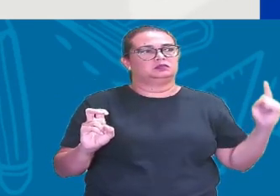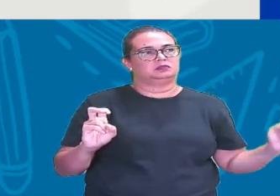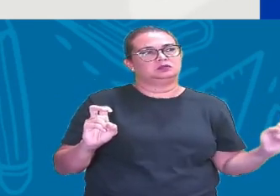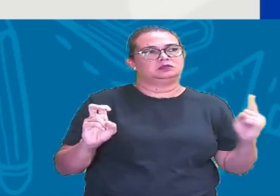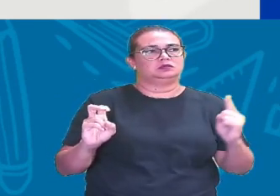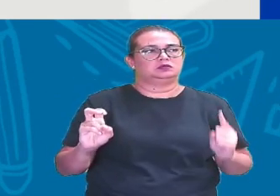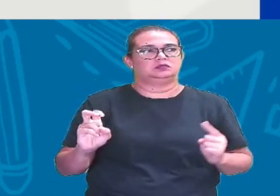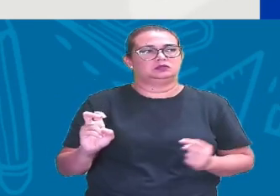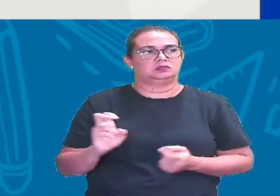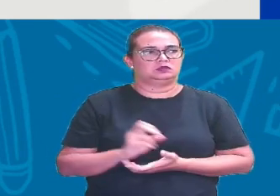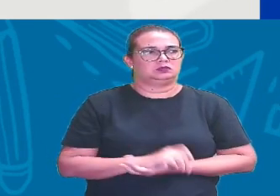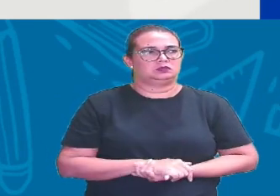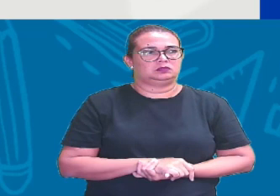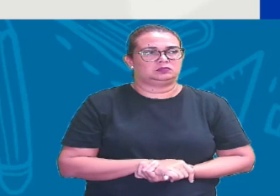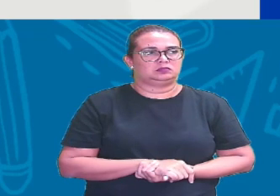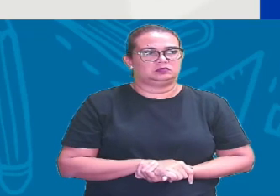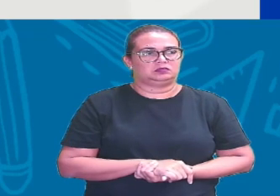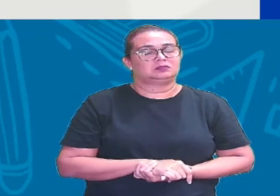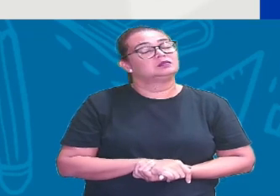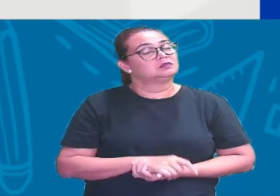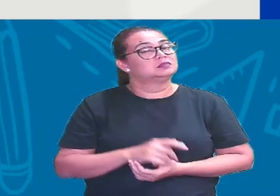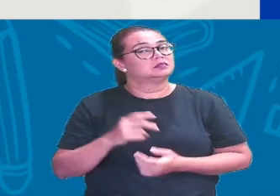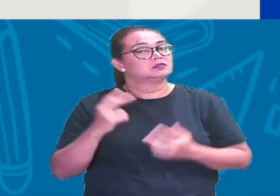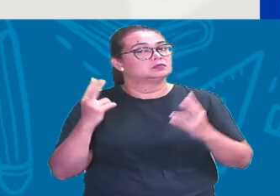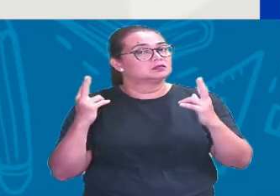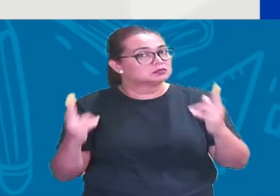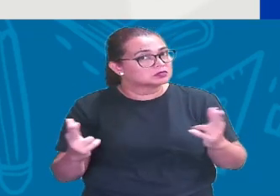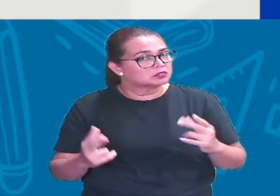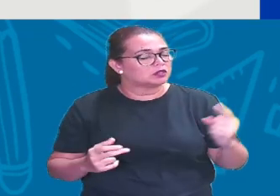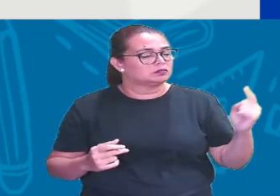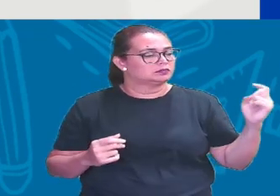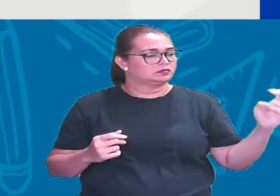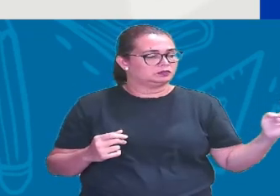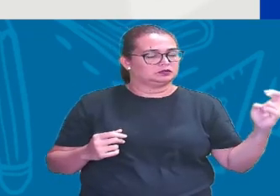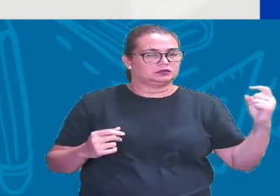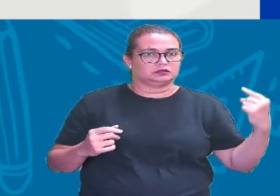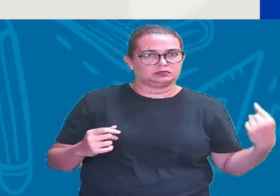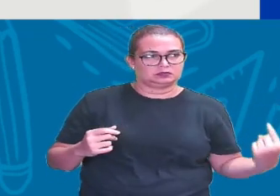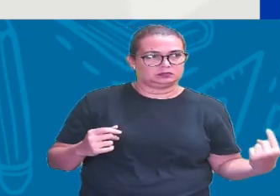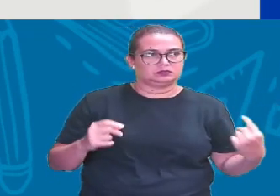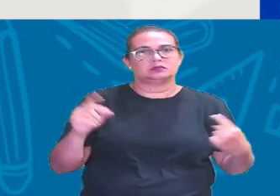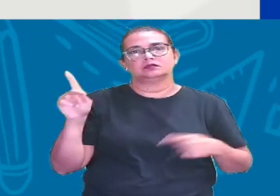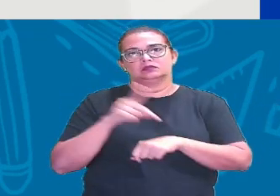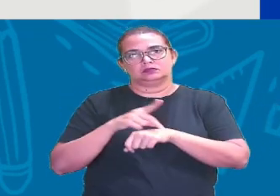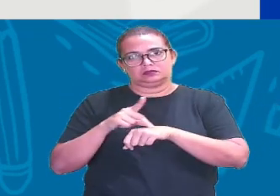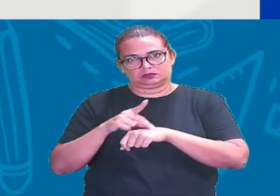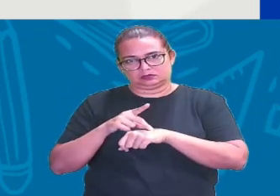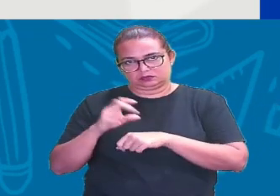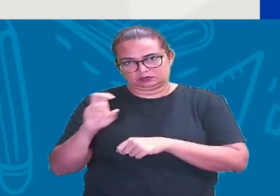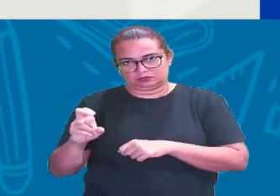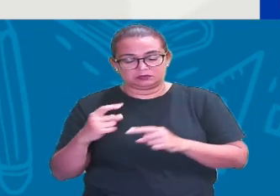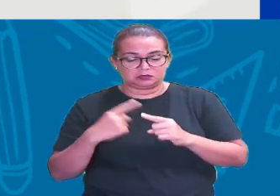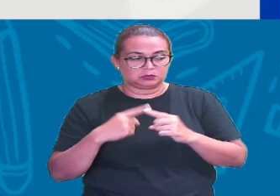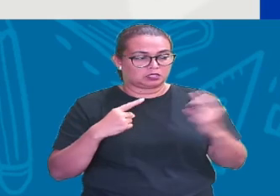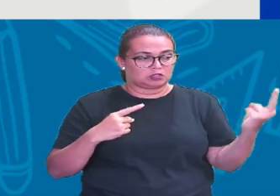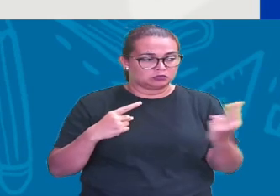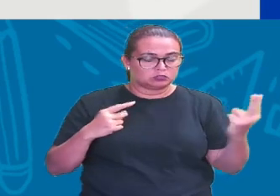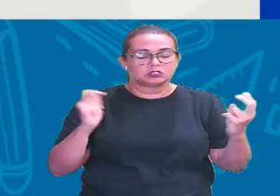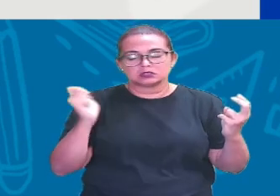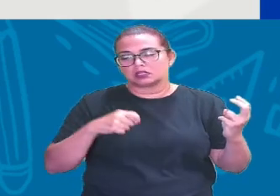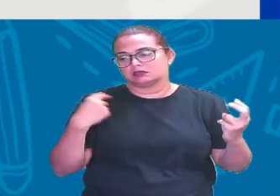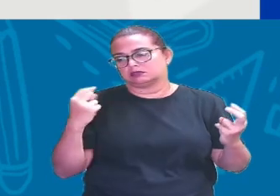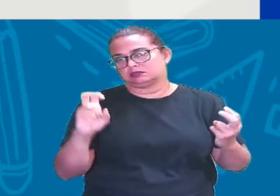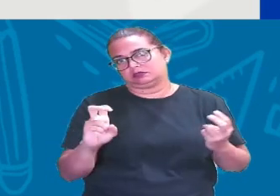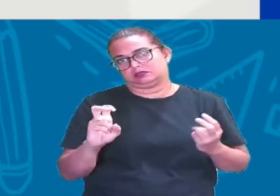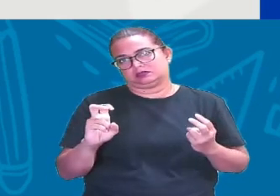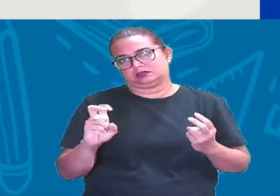os dois números aí eu posso fatorar por 5. Então 5 fica escurinho. 5 dividido por 5,